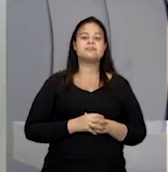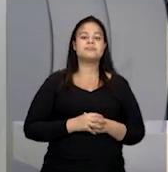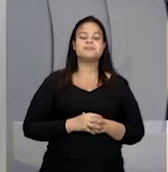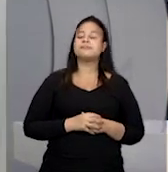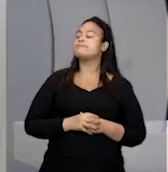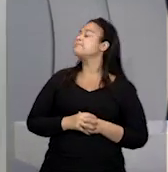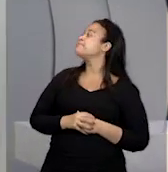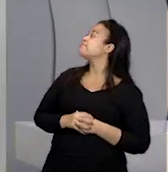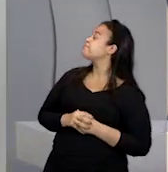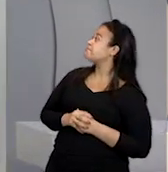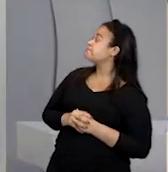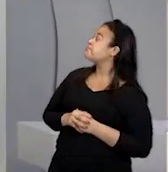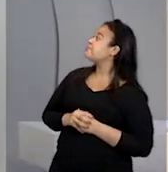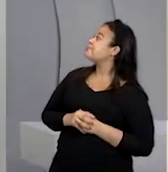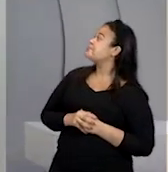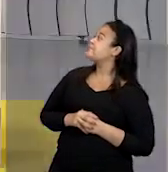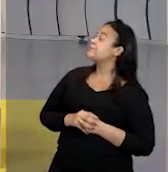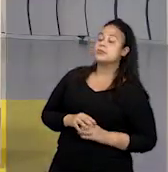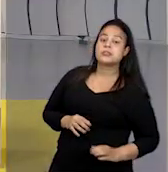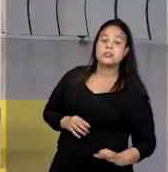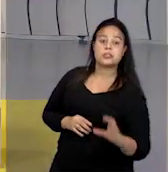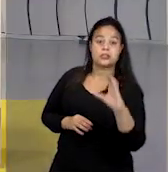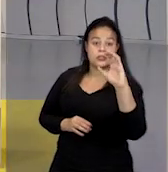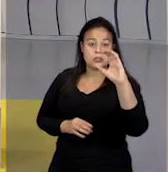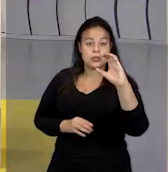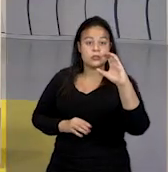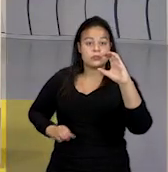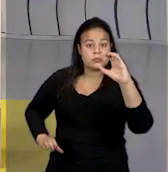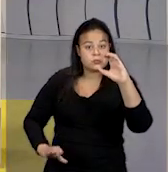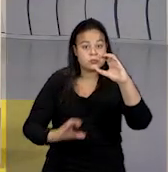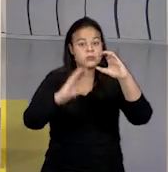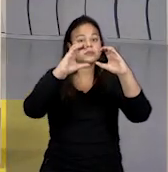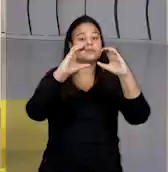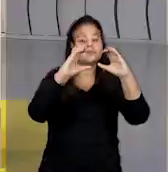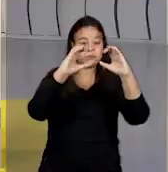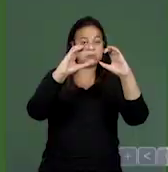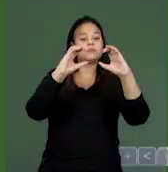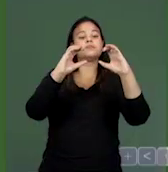Então, ó, Czão, Czão,